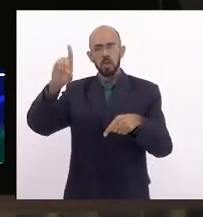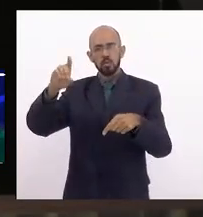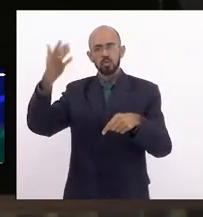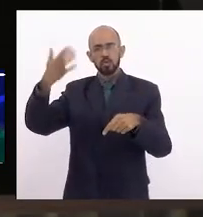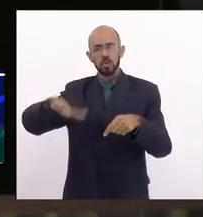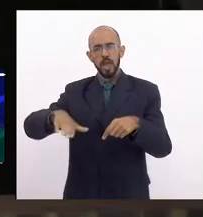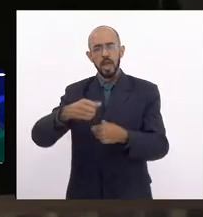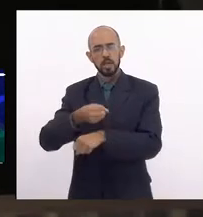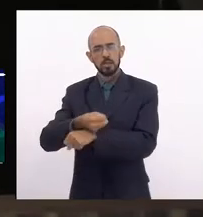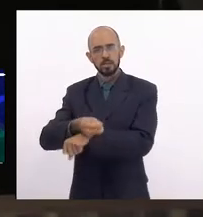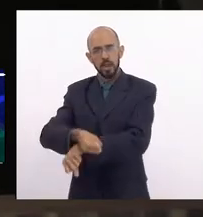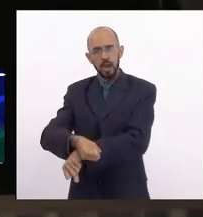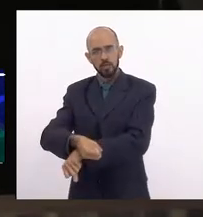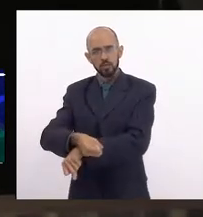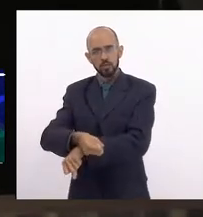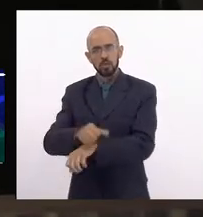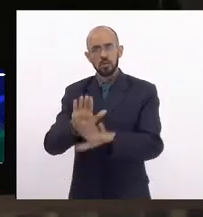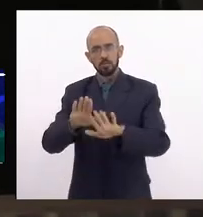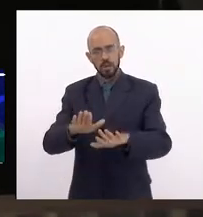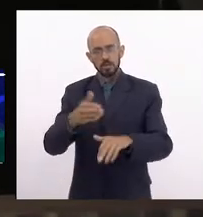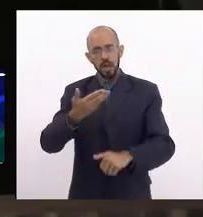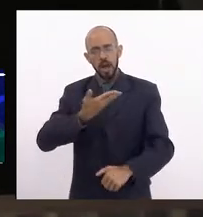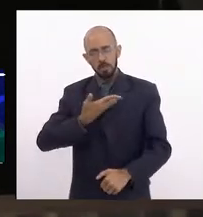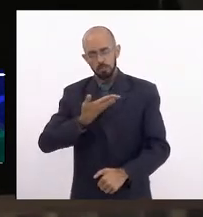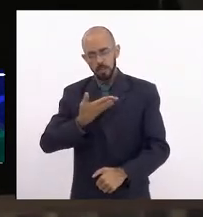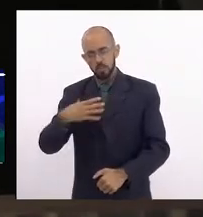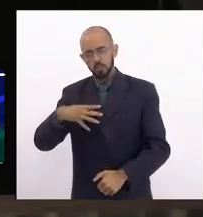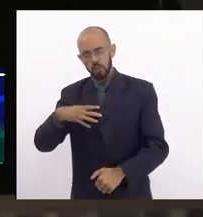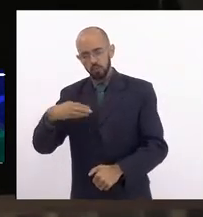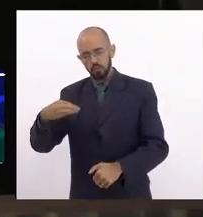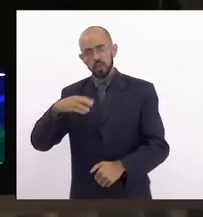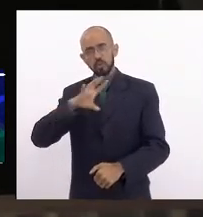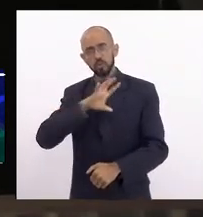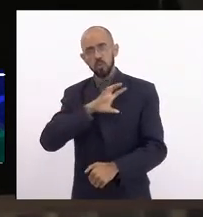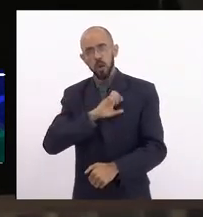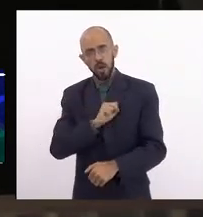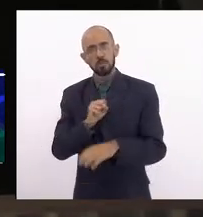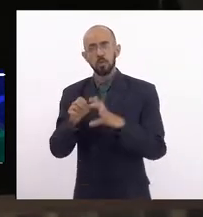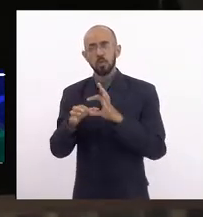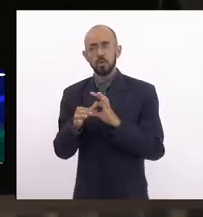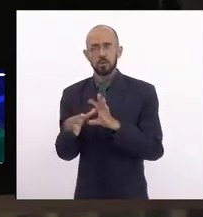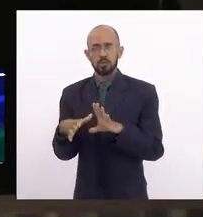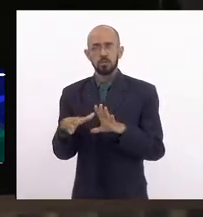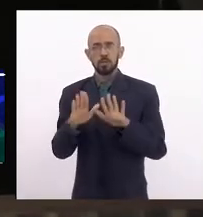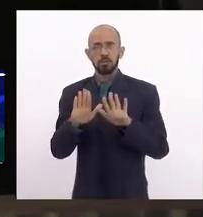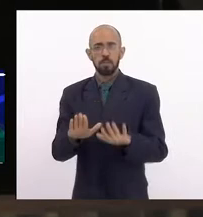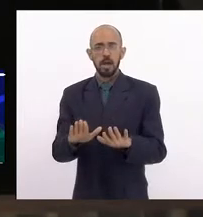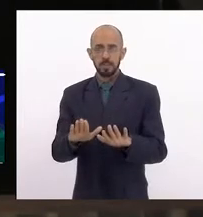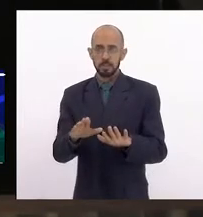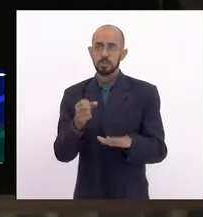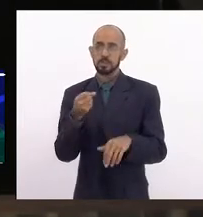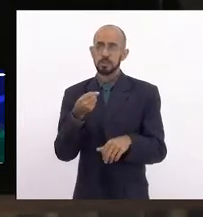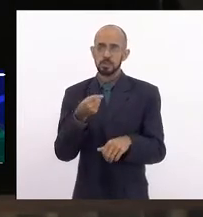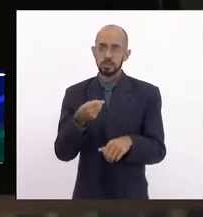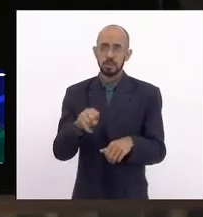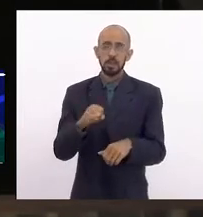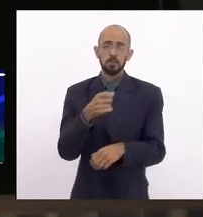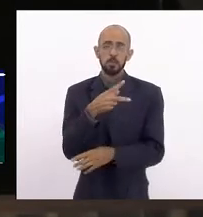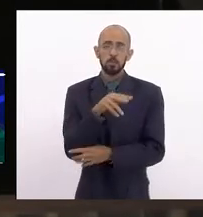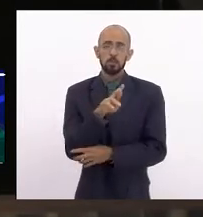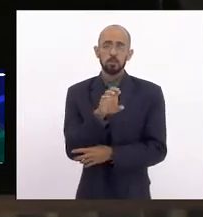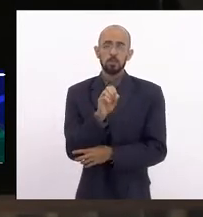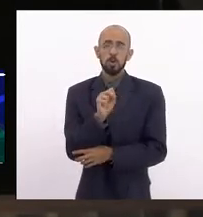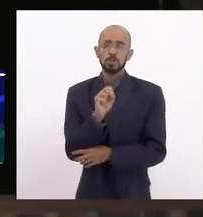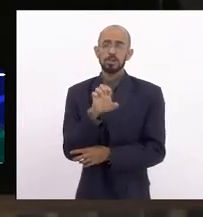escravos mas amigos e filhos que um homem em liberdade Mas sim para o proselitismo